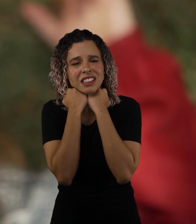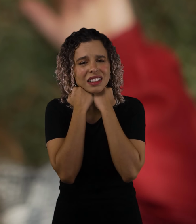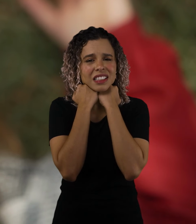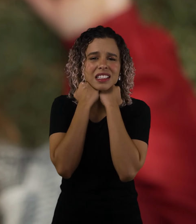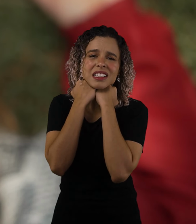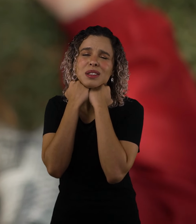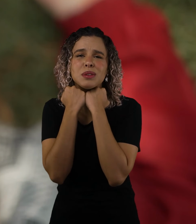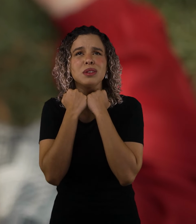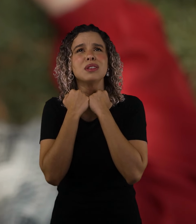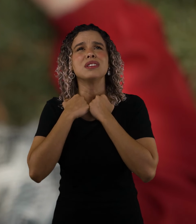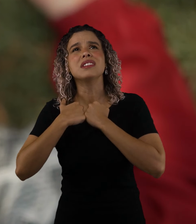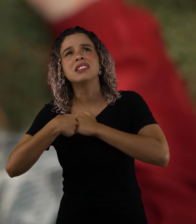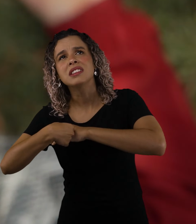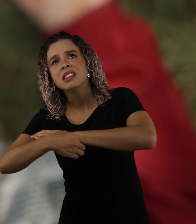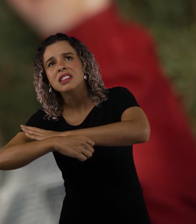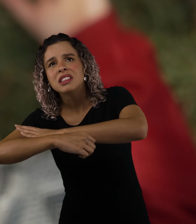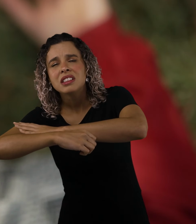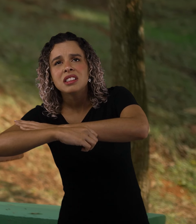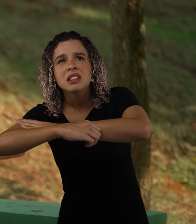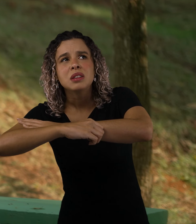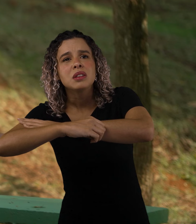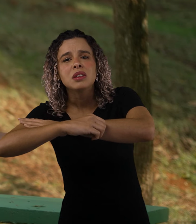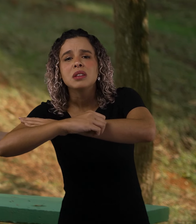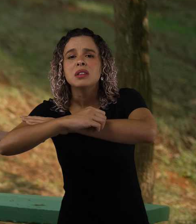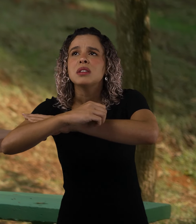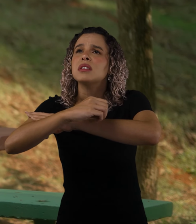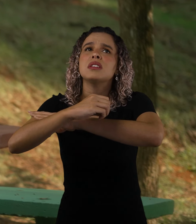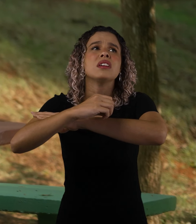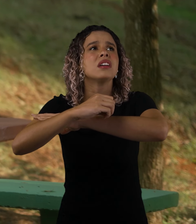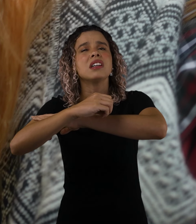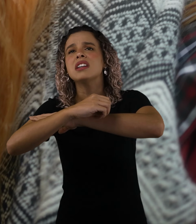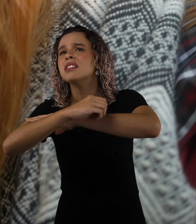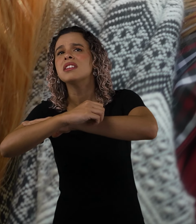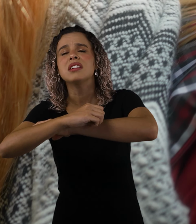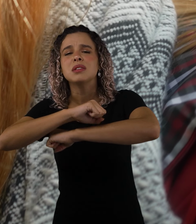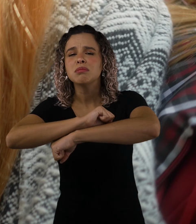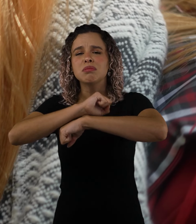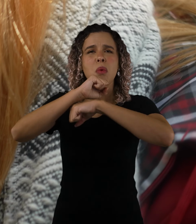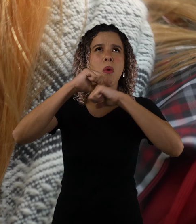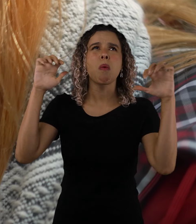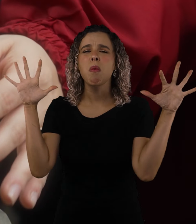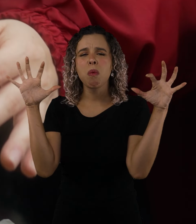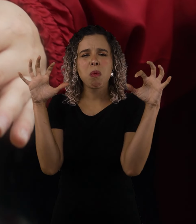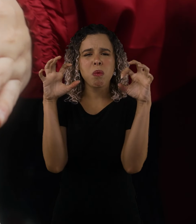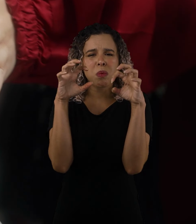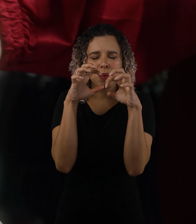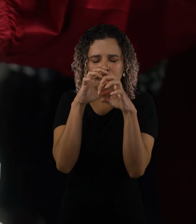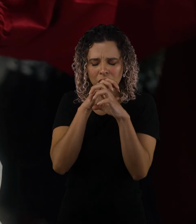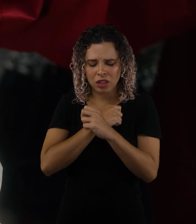rope? I've been waiting for down, but the light is all gone. Don't know if